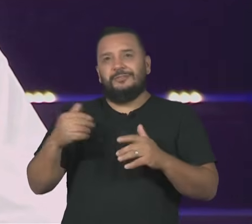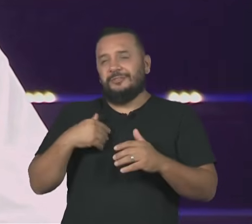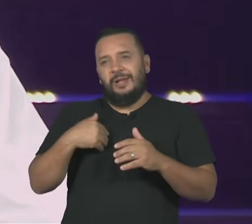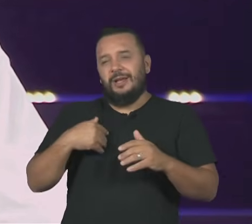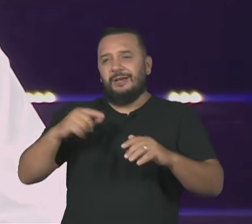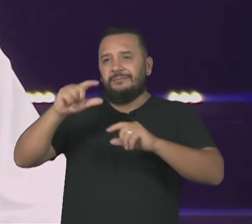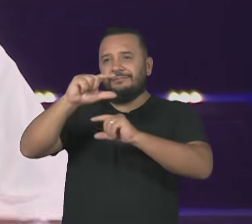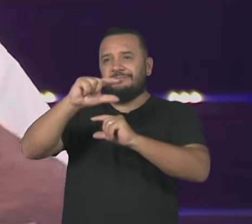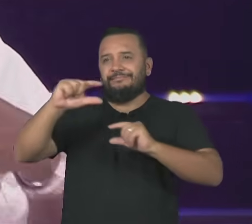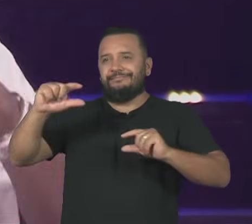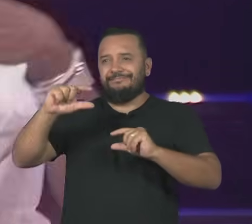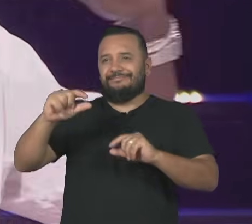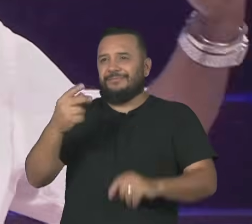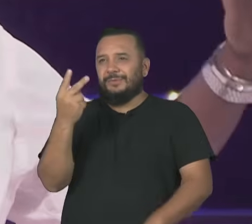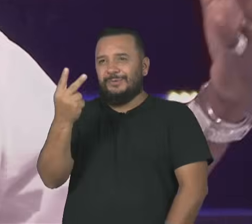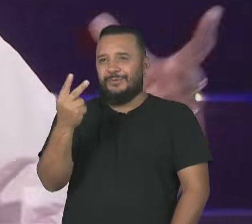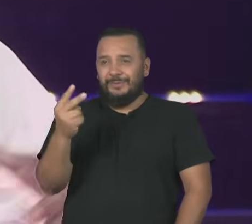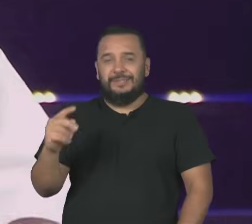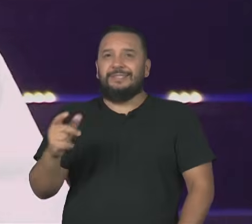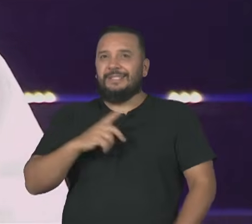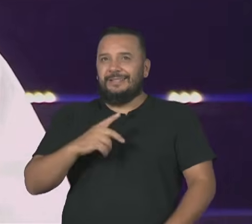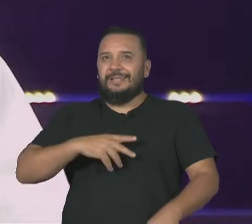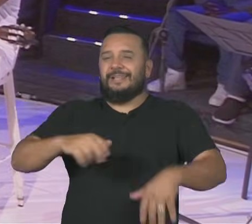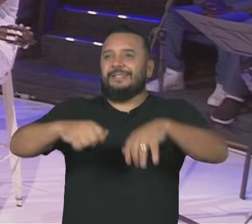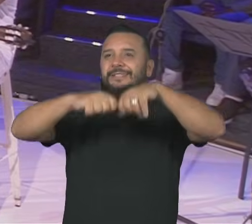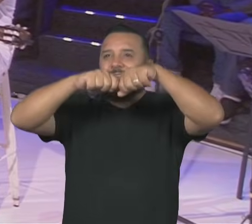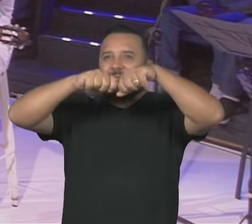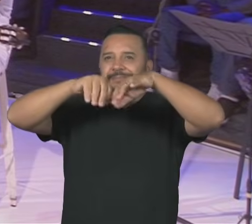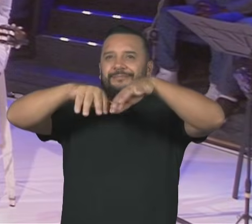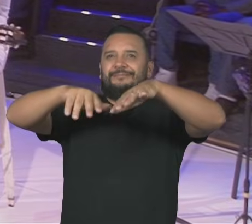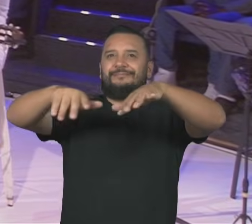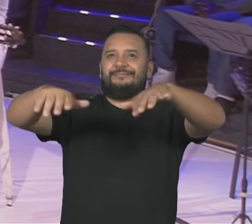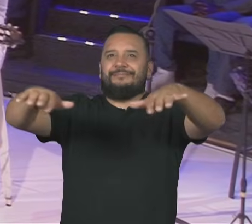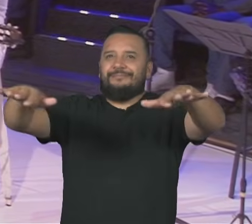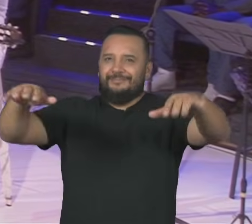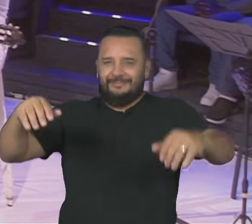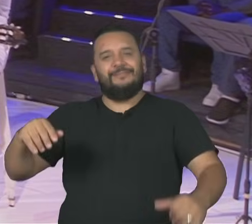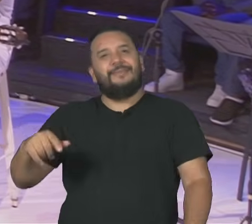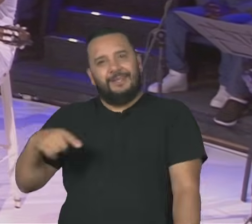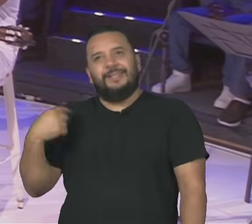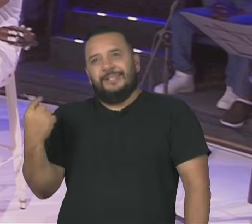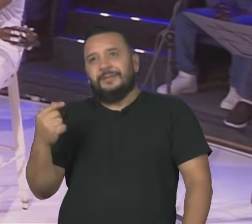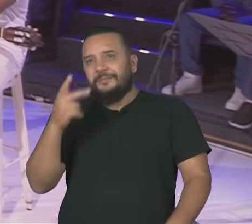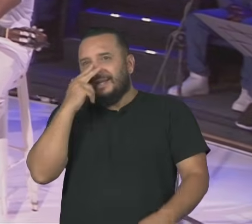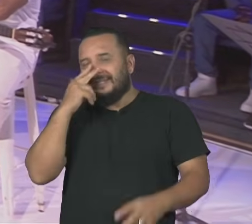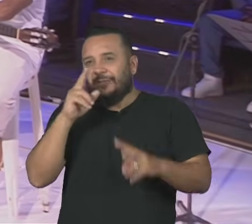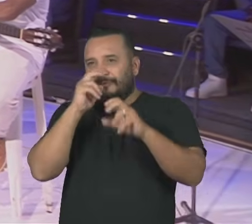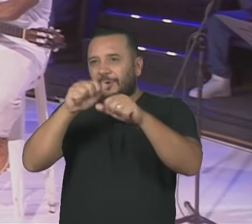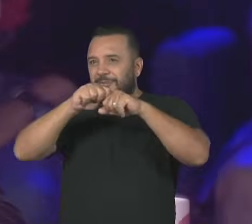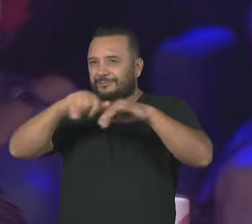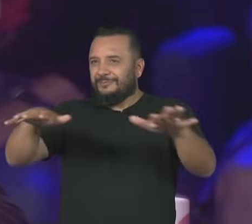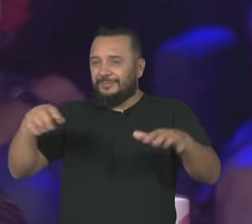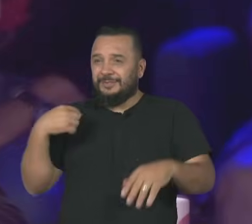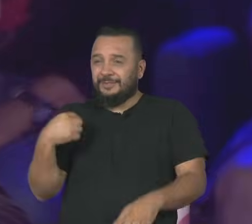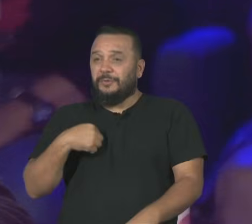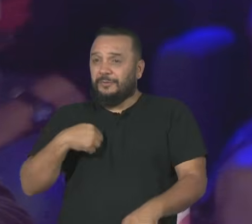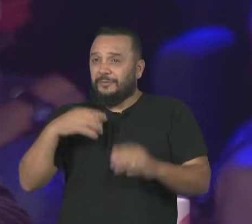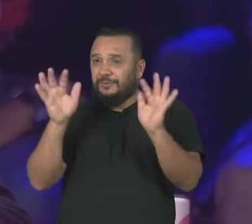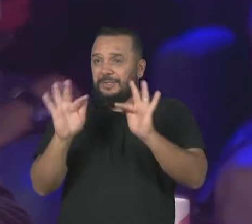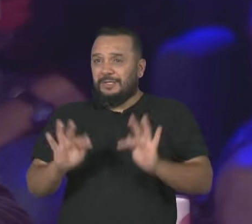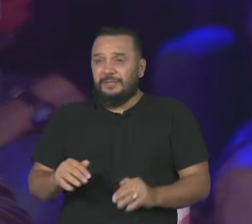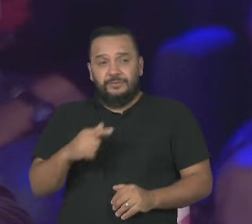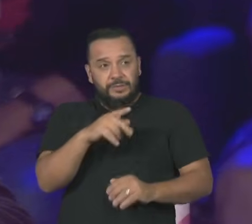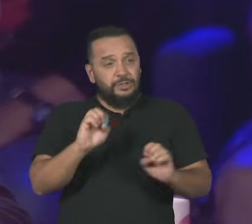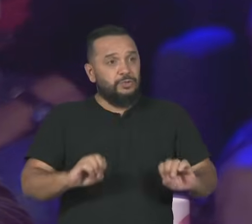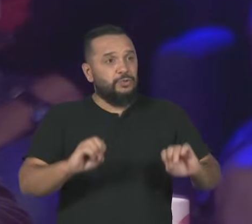e tem esse lugar tão gigante, assim, e que cada vez vai se fortalecendo mais. Eu fico muito feliz. Você está fazendo show